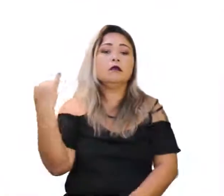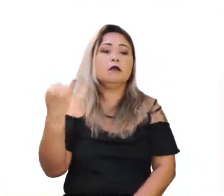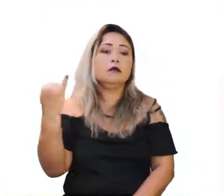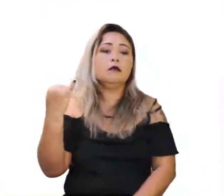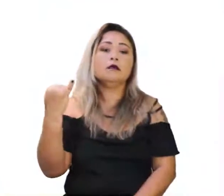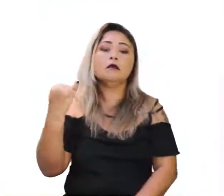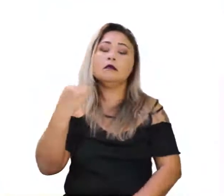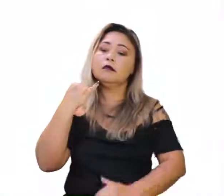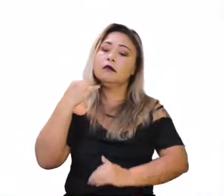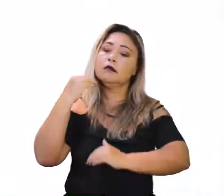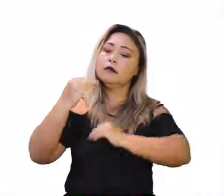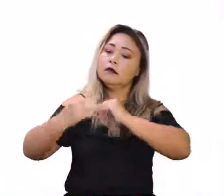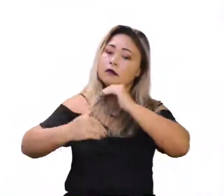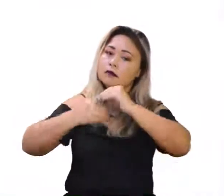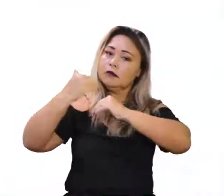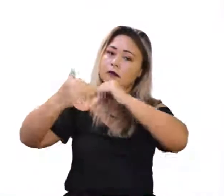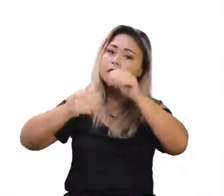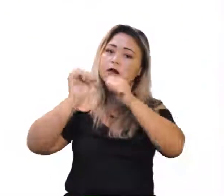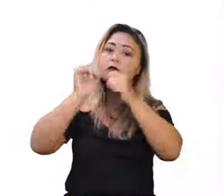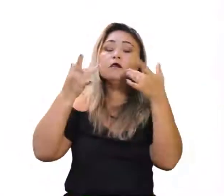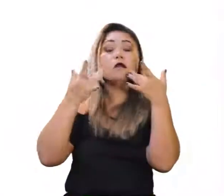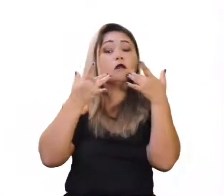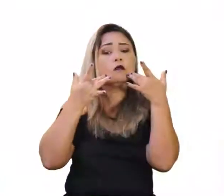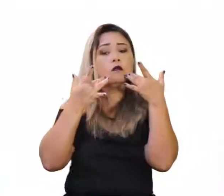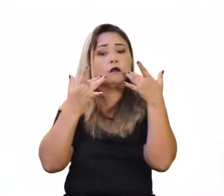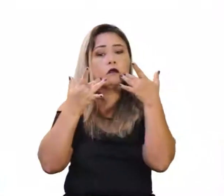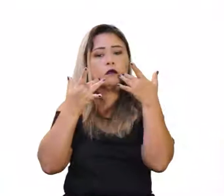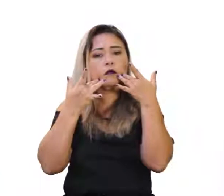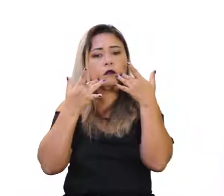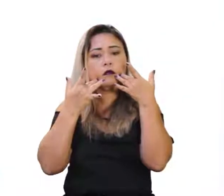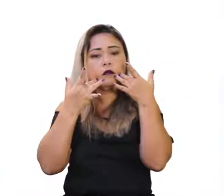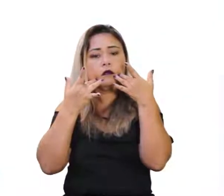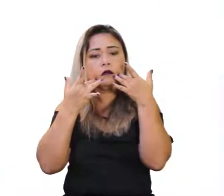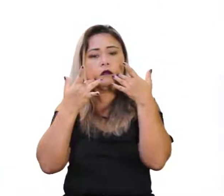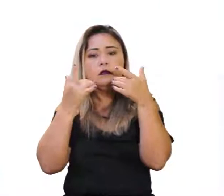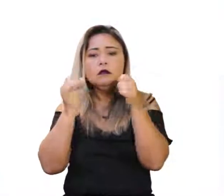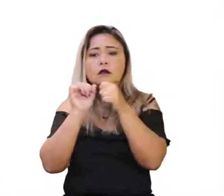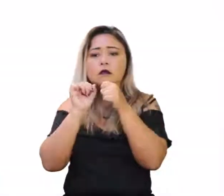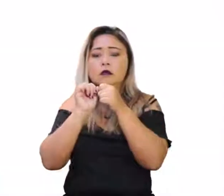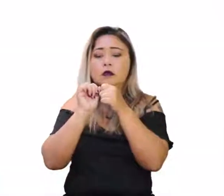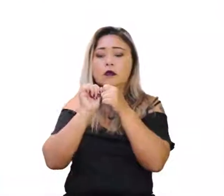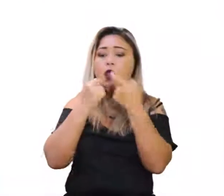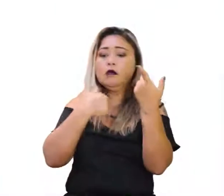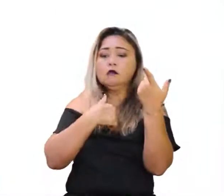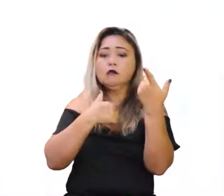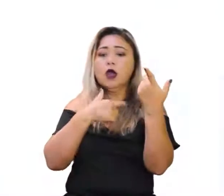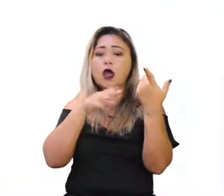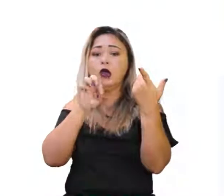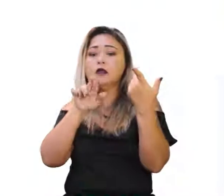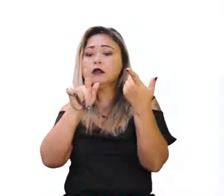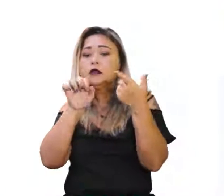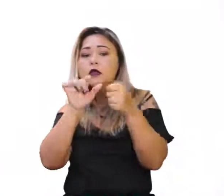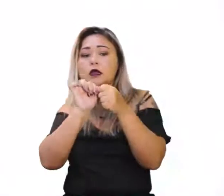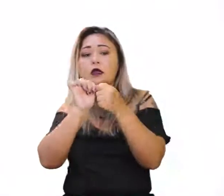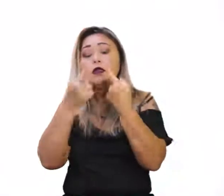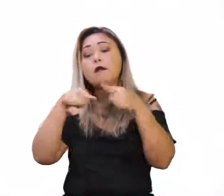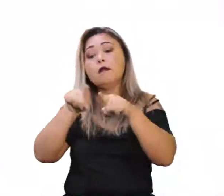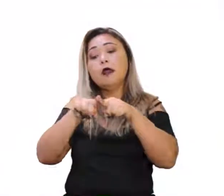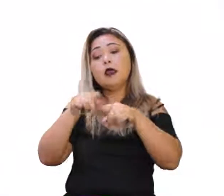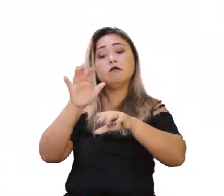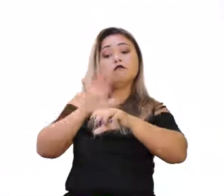são essenciais para o desenvolvimento tanto do teatro tragédia quanto do teatro